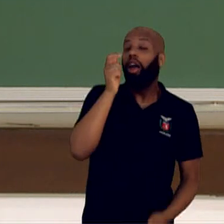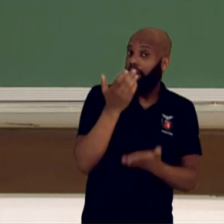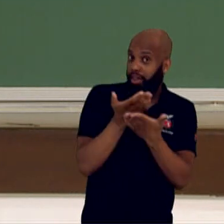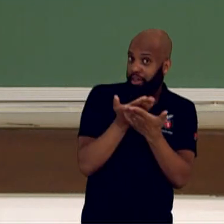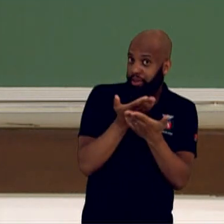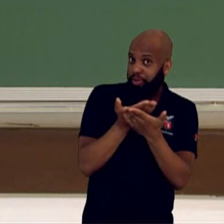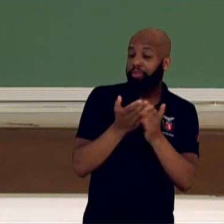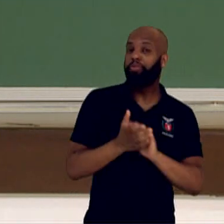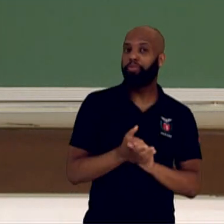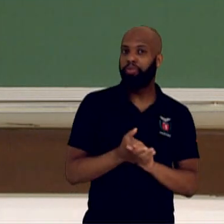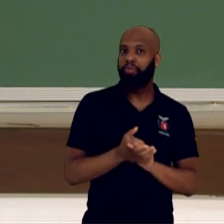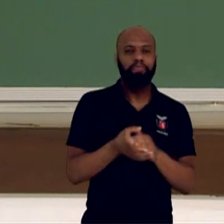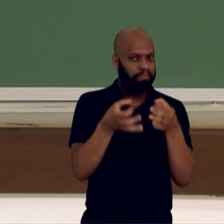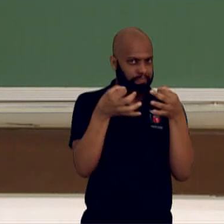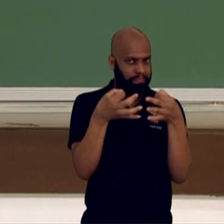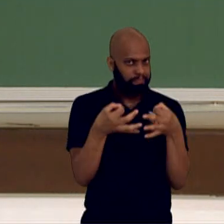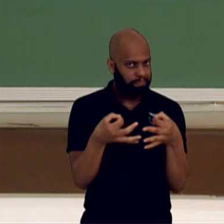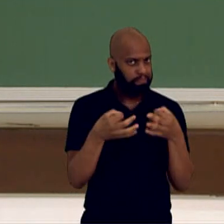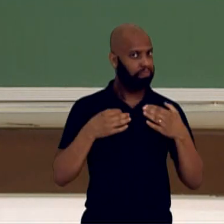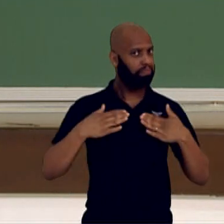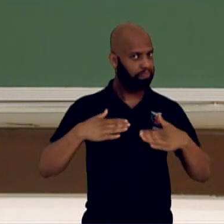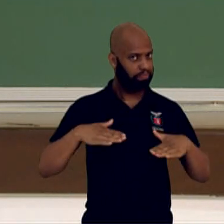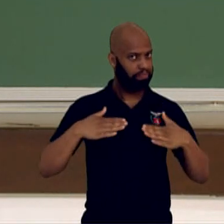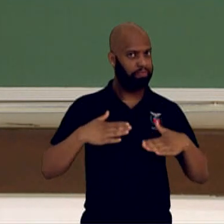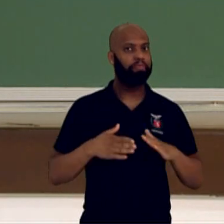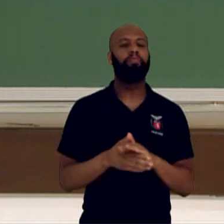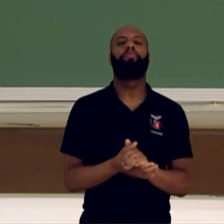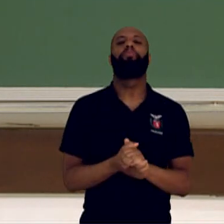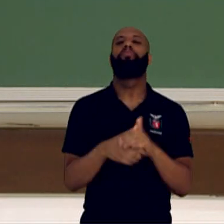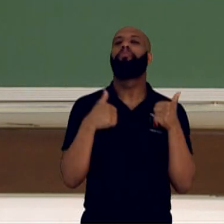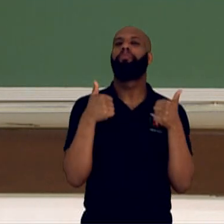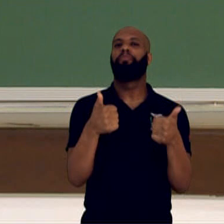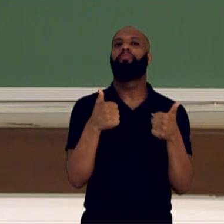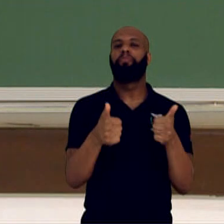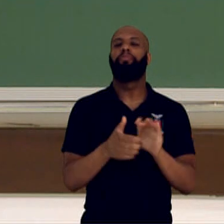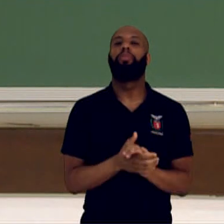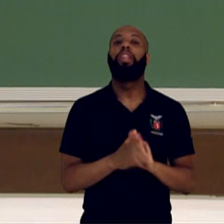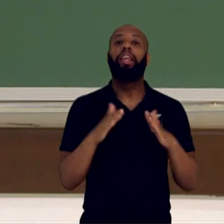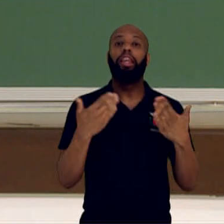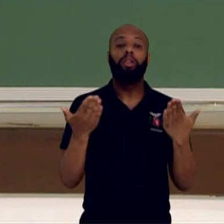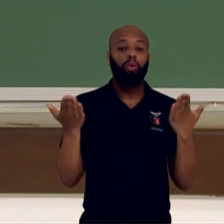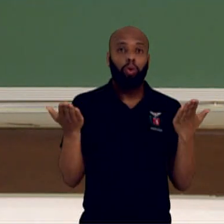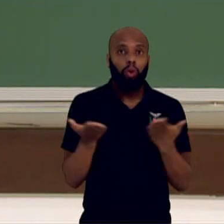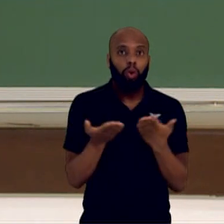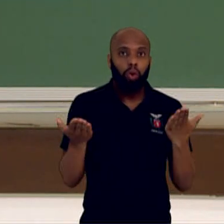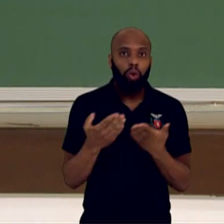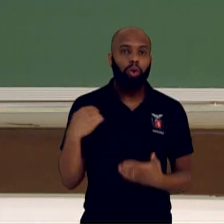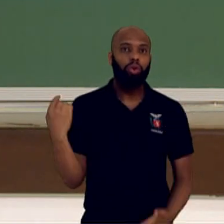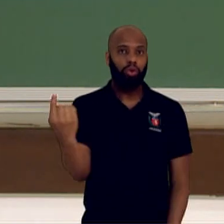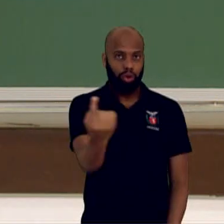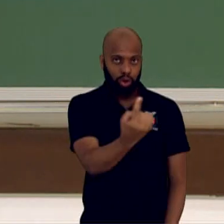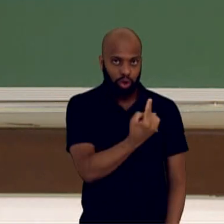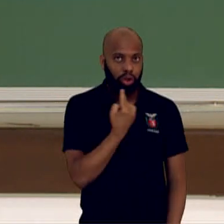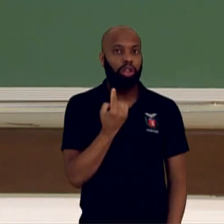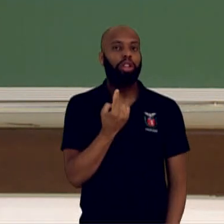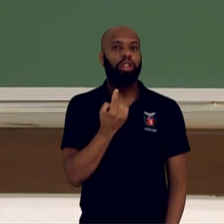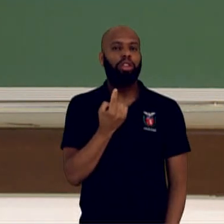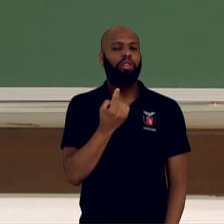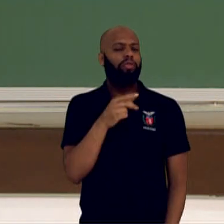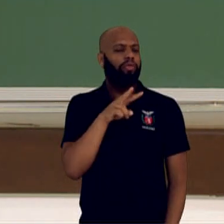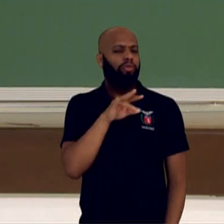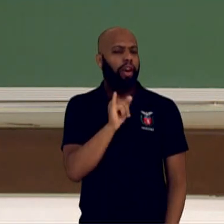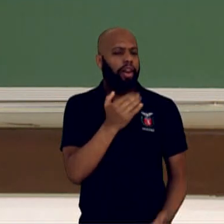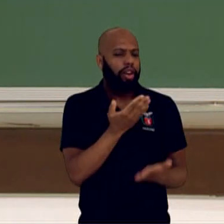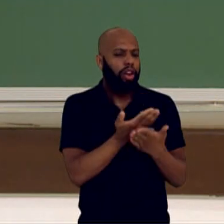aulas? Bem certinho, bem tranquilinho? Muito bem! Então hoje a gente vai dar uma